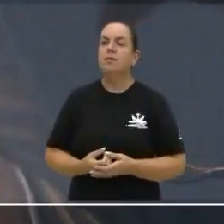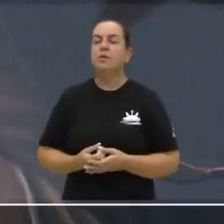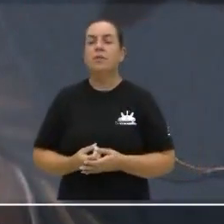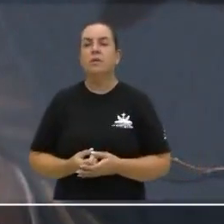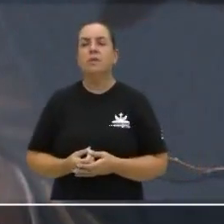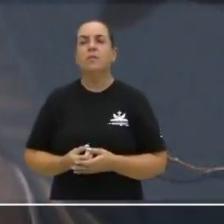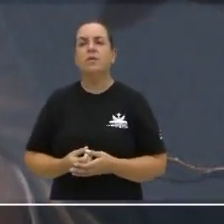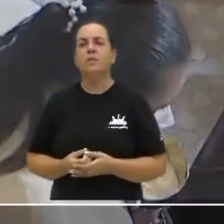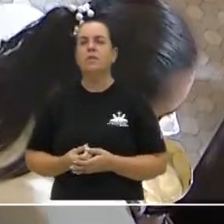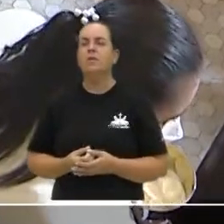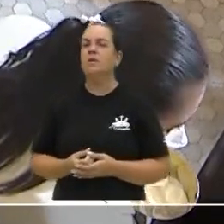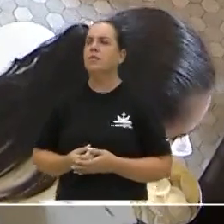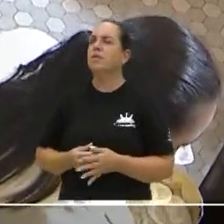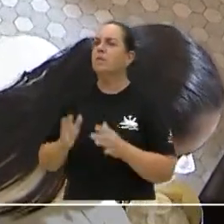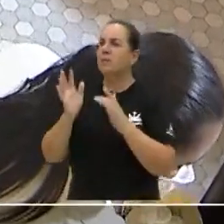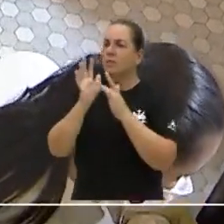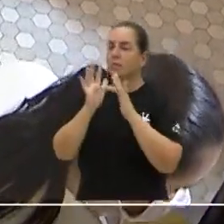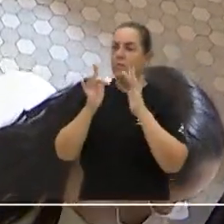Jesus